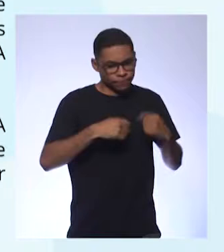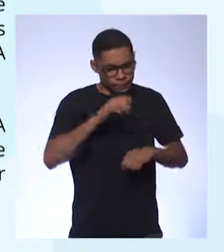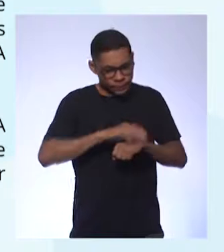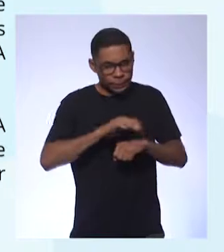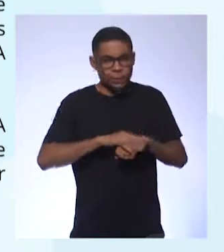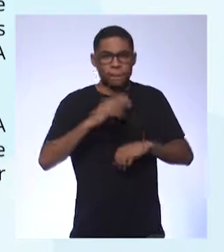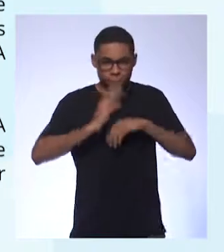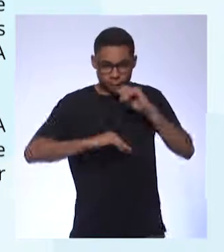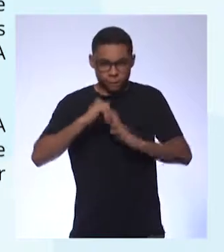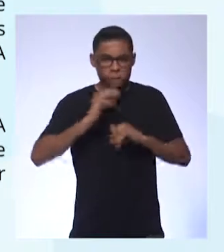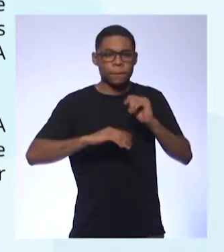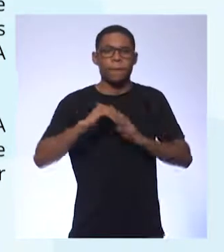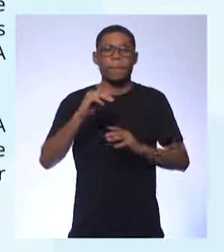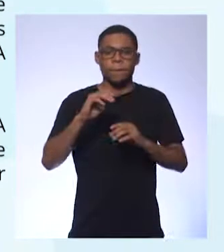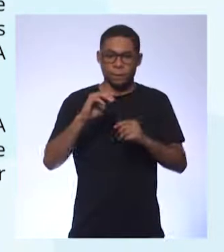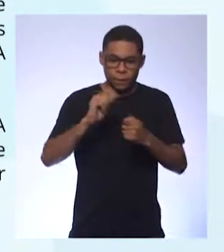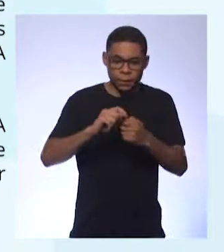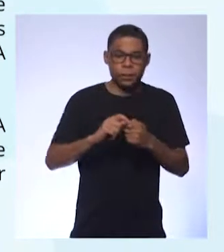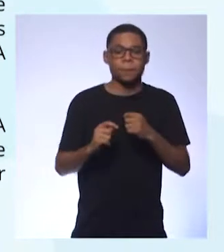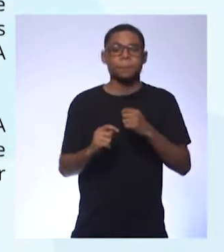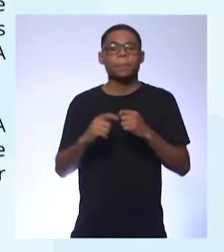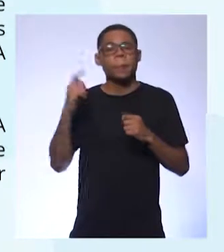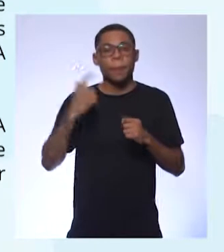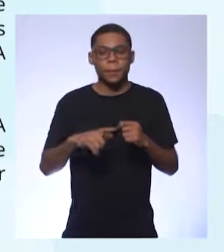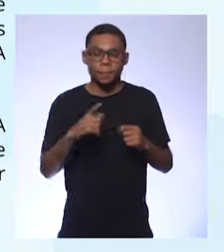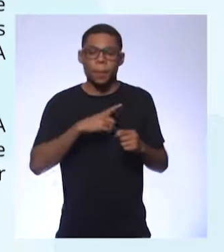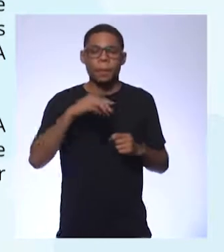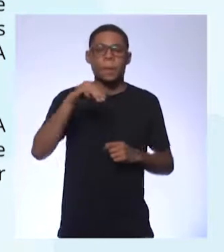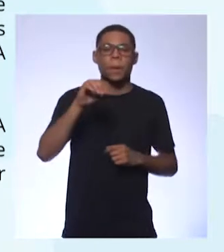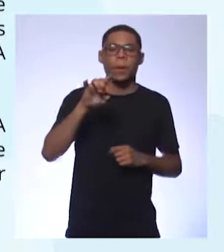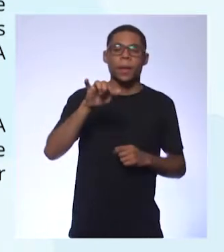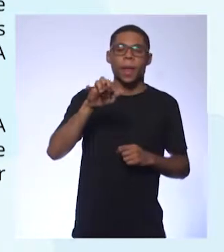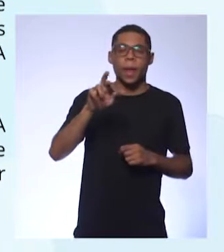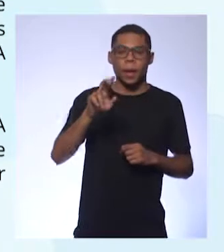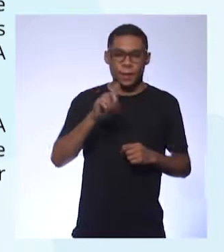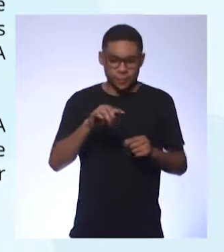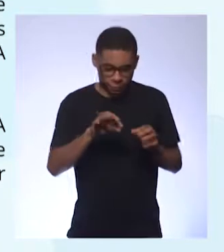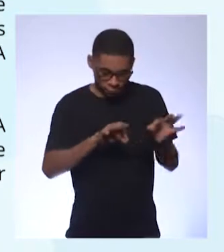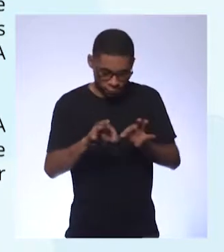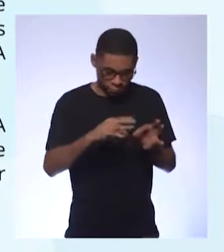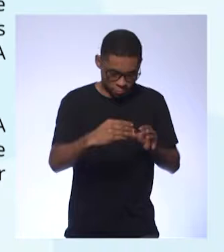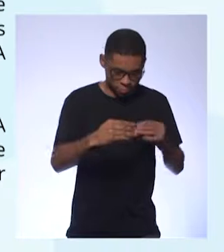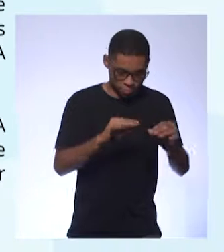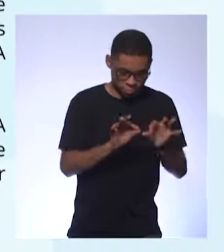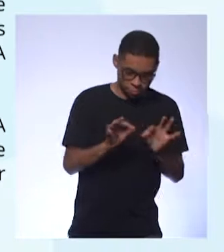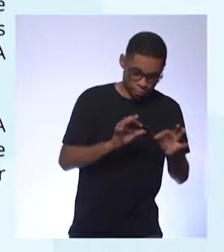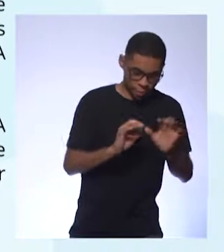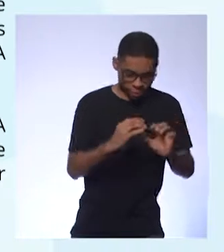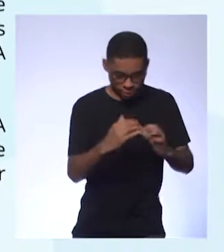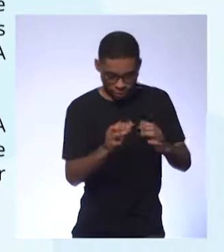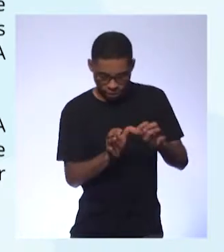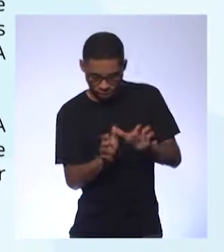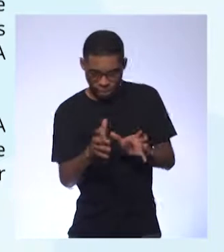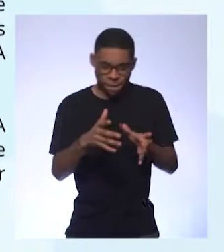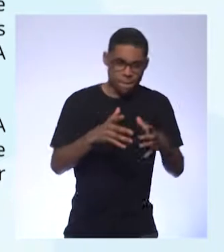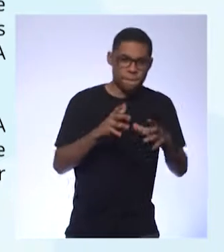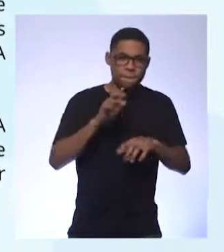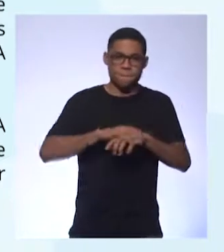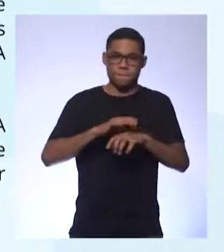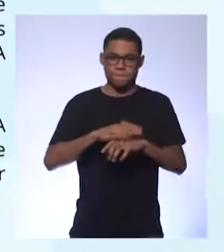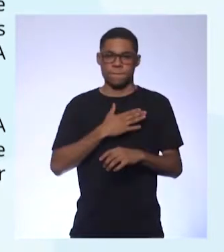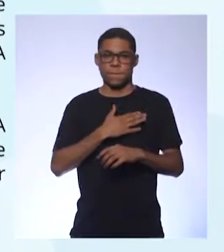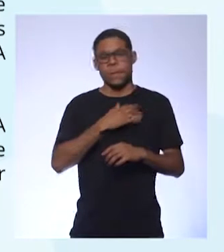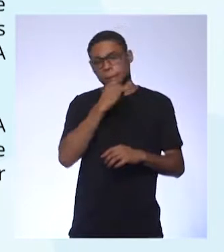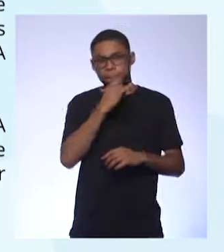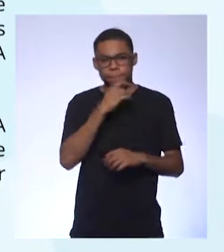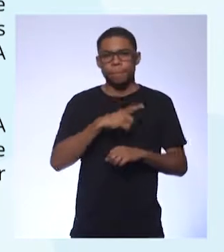da modelagem, modelar. A modelagem adiciona matéria à estrutura, é ao contrário. Você faz uma estrutura, de repente,